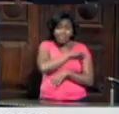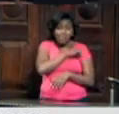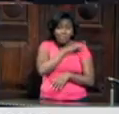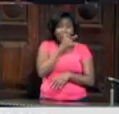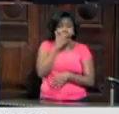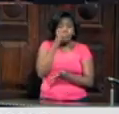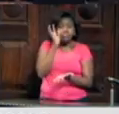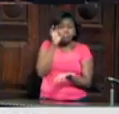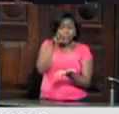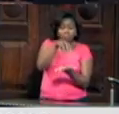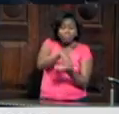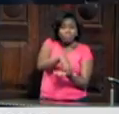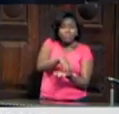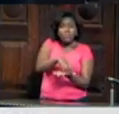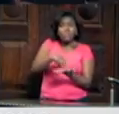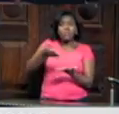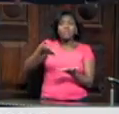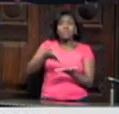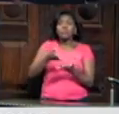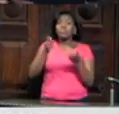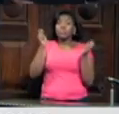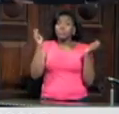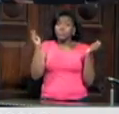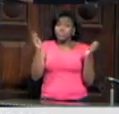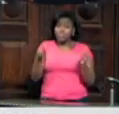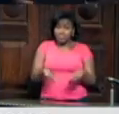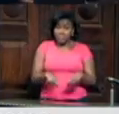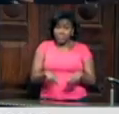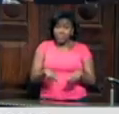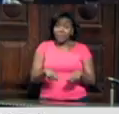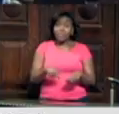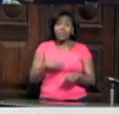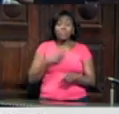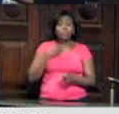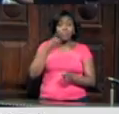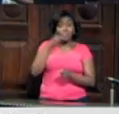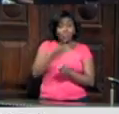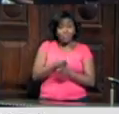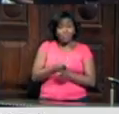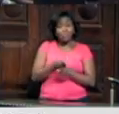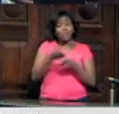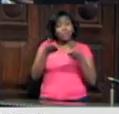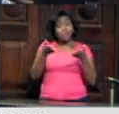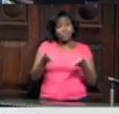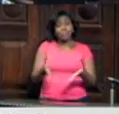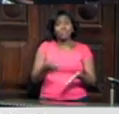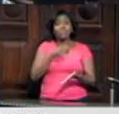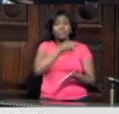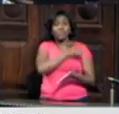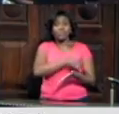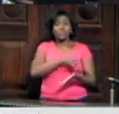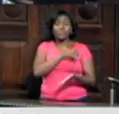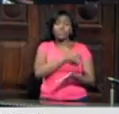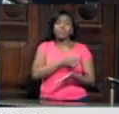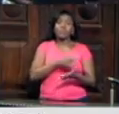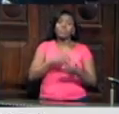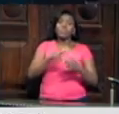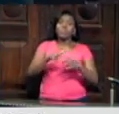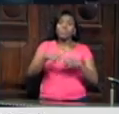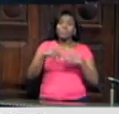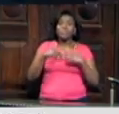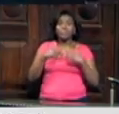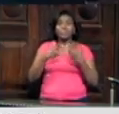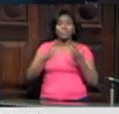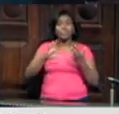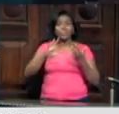magnífica possibilidade do encontro do Brasil, aqui no Rio de Janeiro. Razão da citação